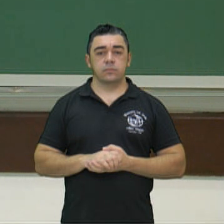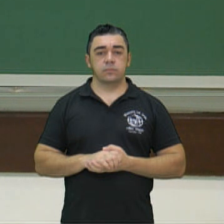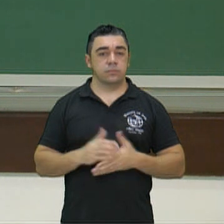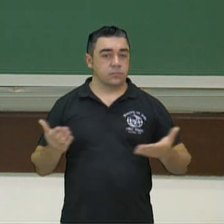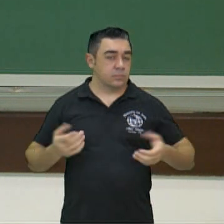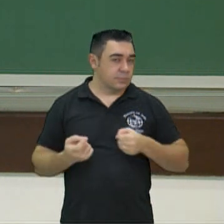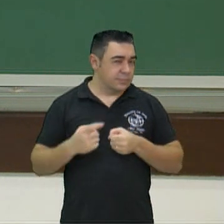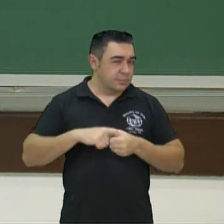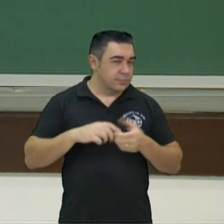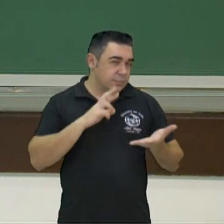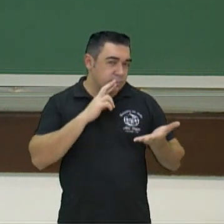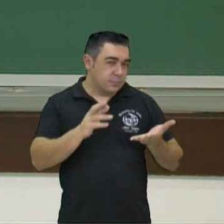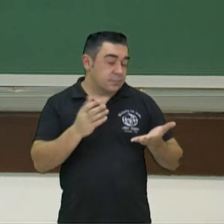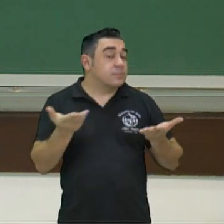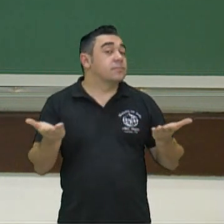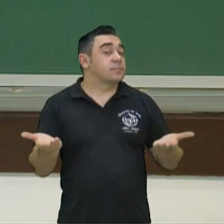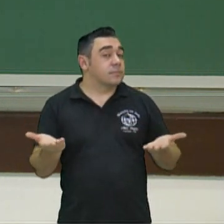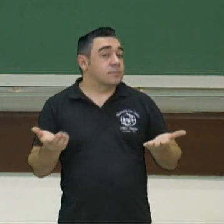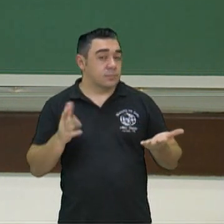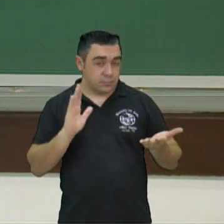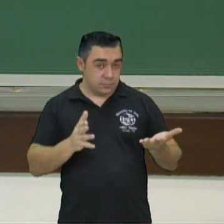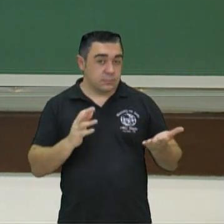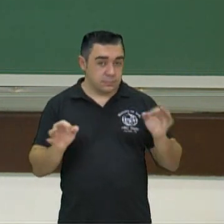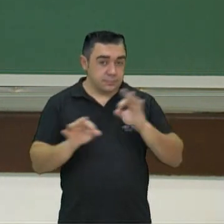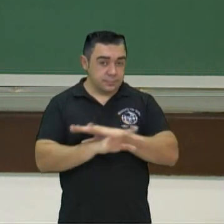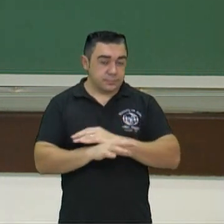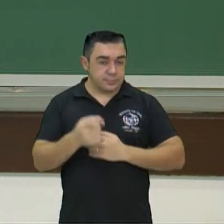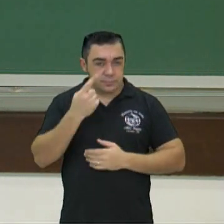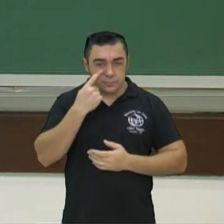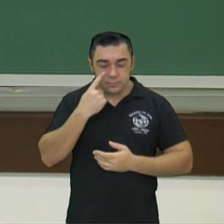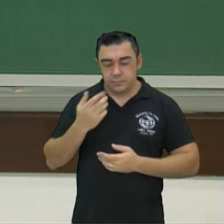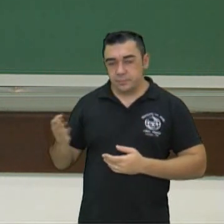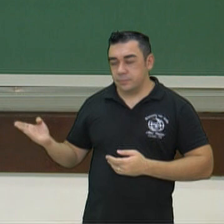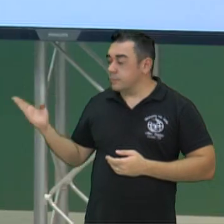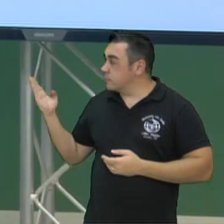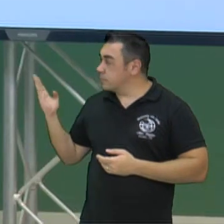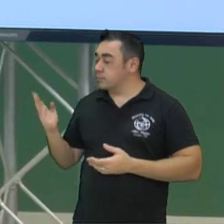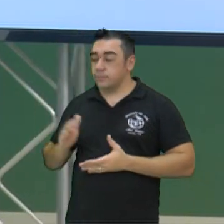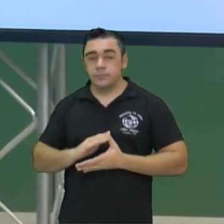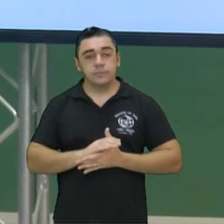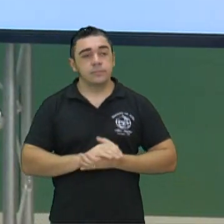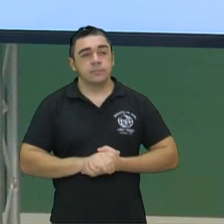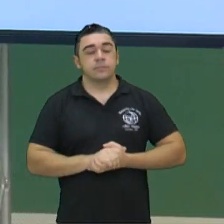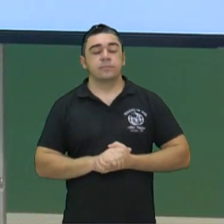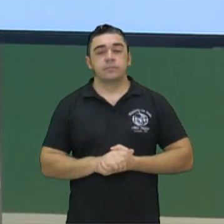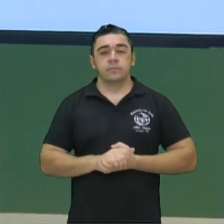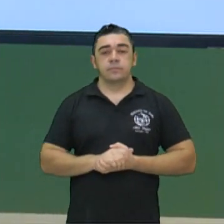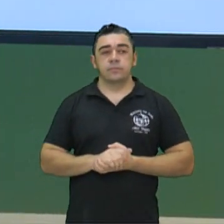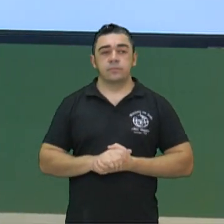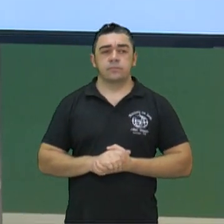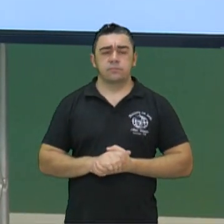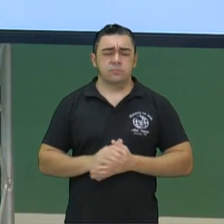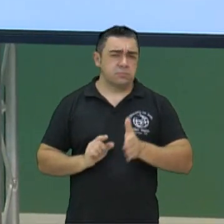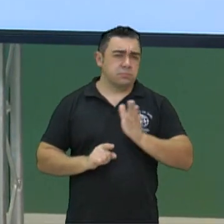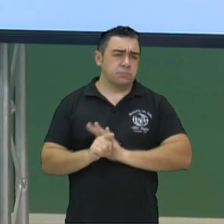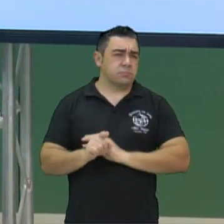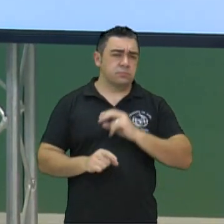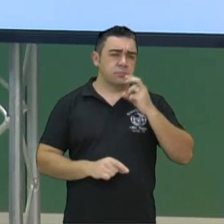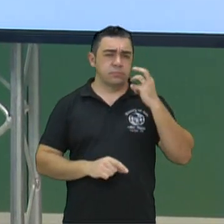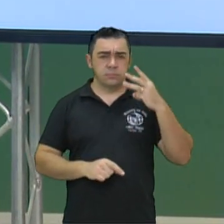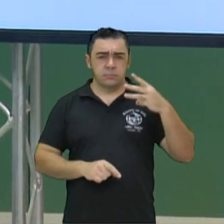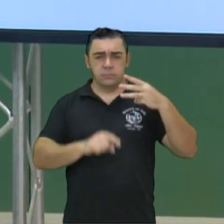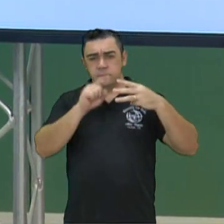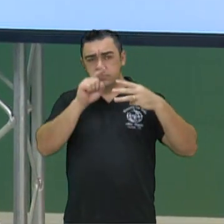Voltamos, pessoal. E aí? Resolveram? Então, vamos lá ver. Então, aqui, ó, quanto que é